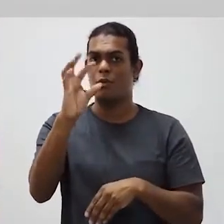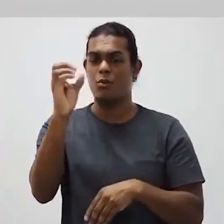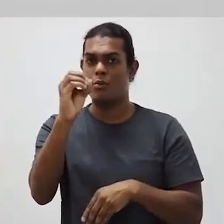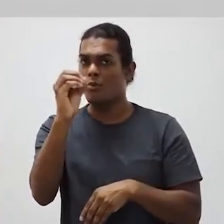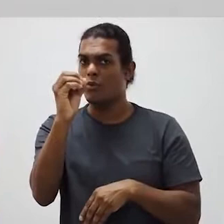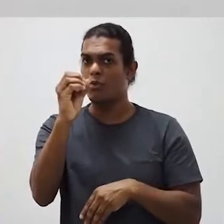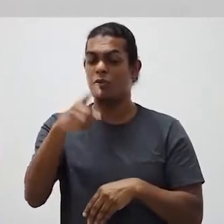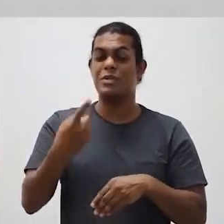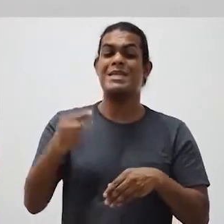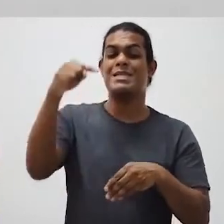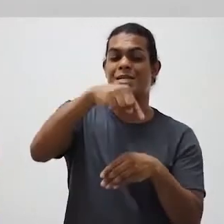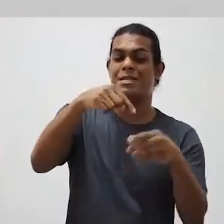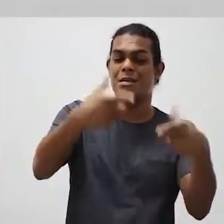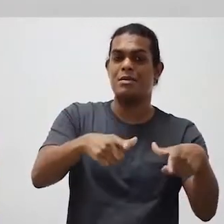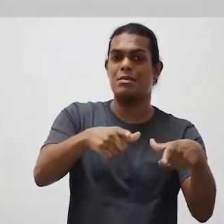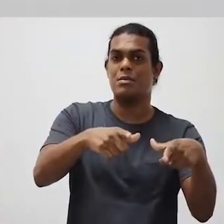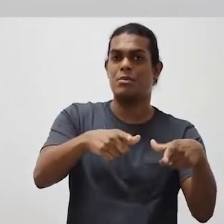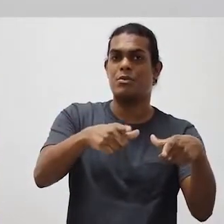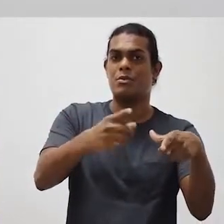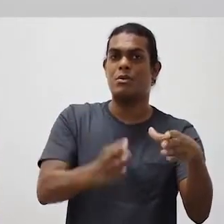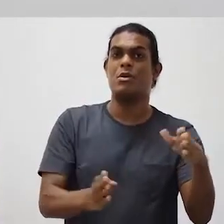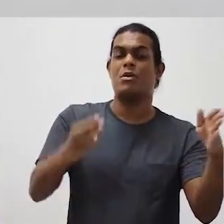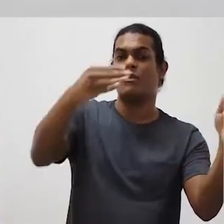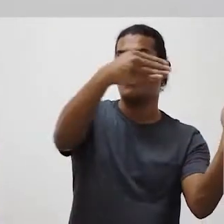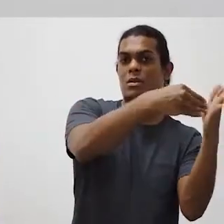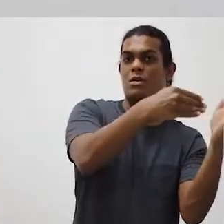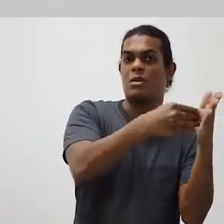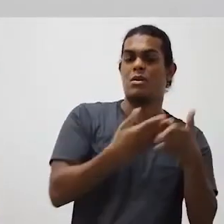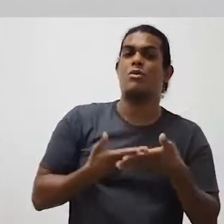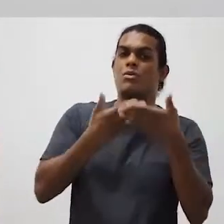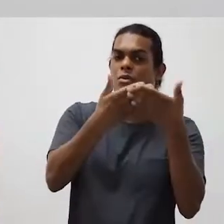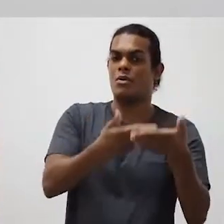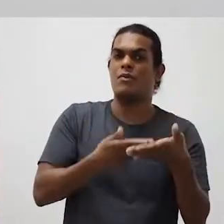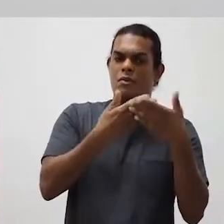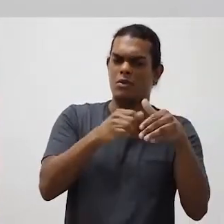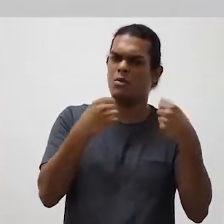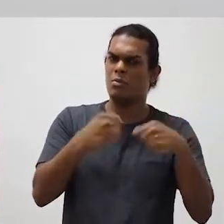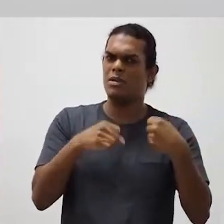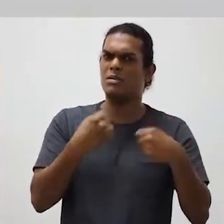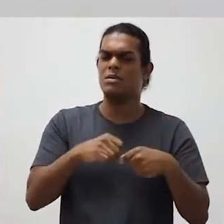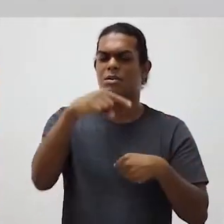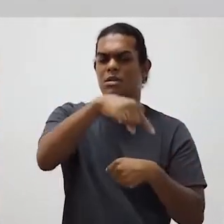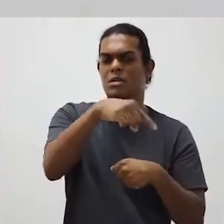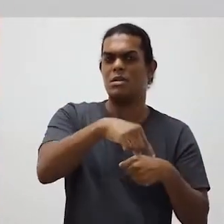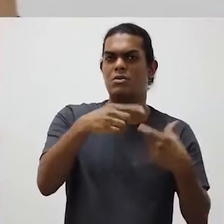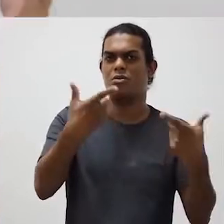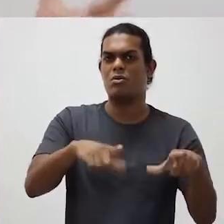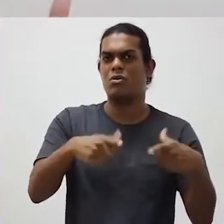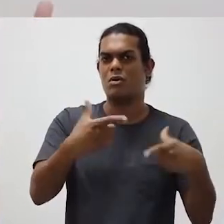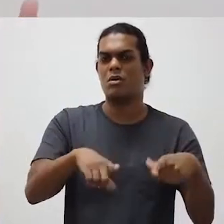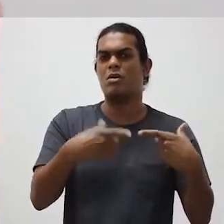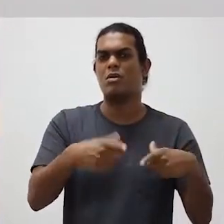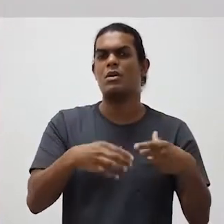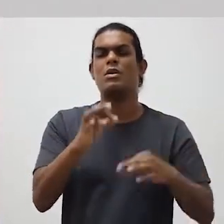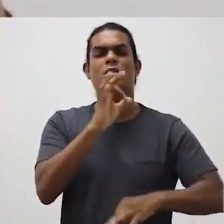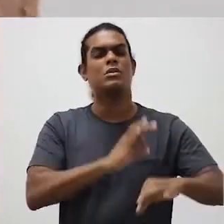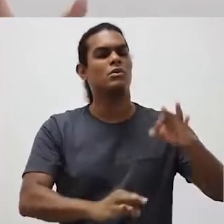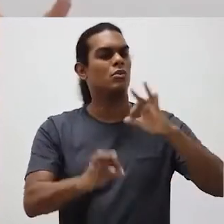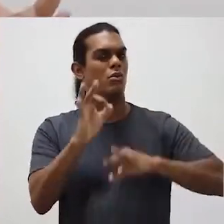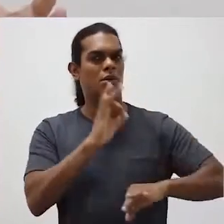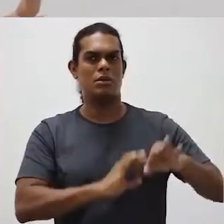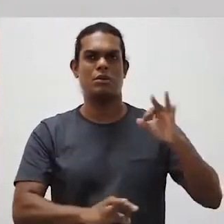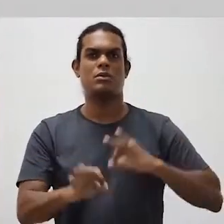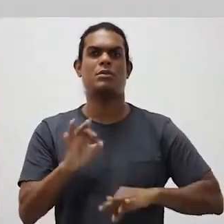navio, aqueles navios graneleiros. Então é necessário que no porto funcione como uma grande estrutura, como